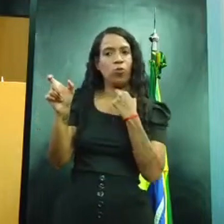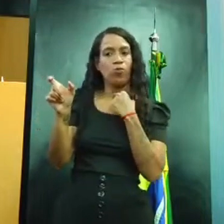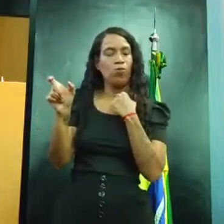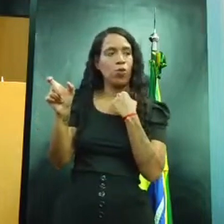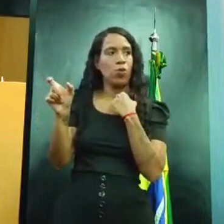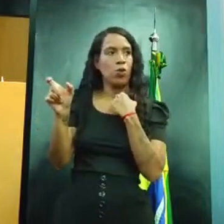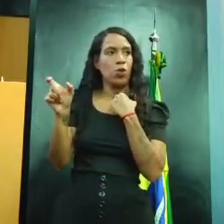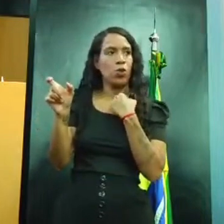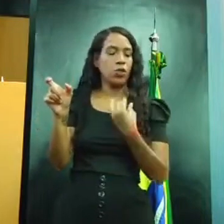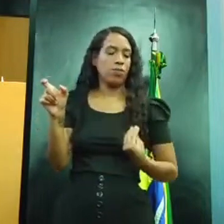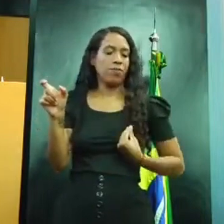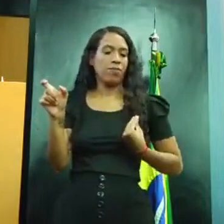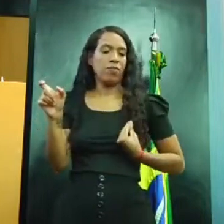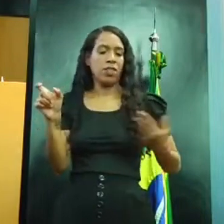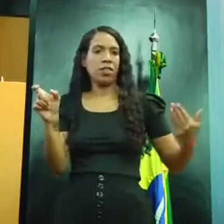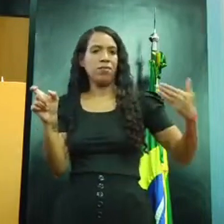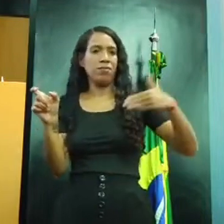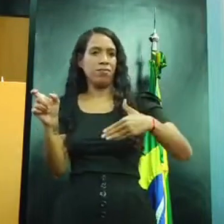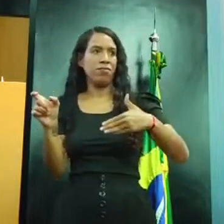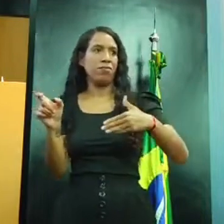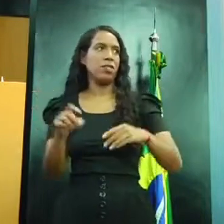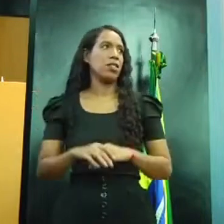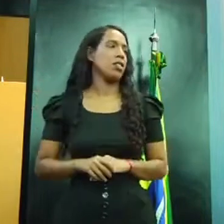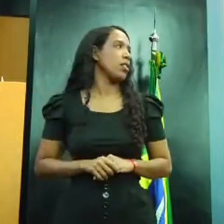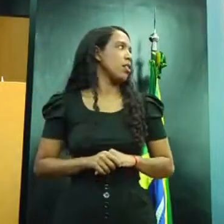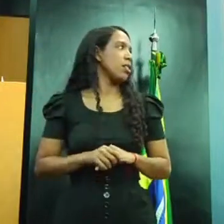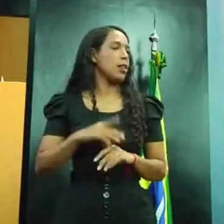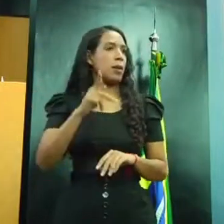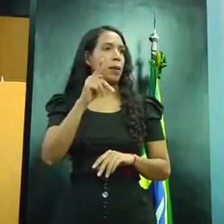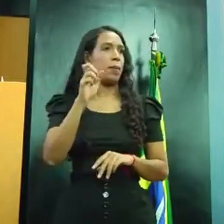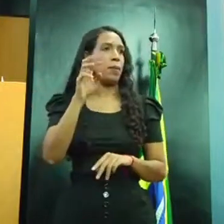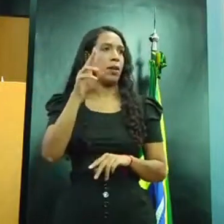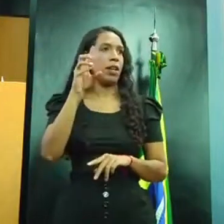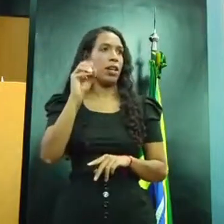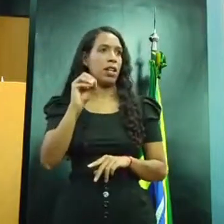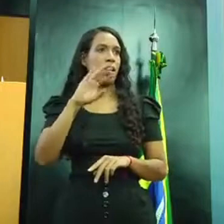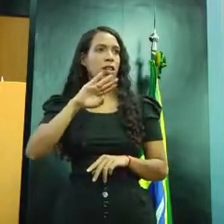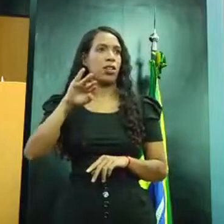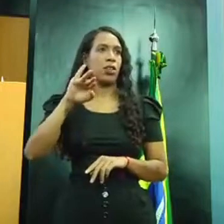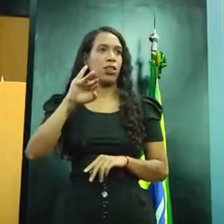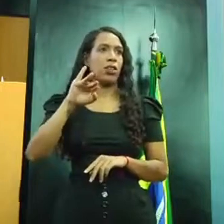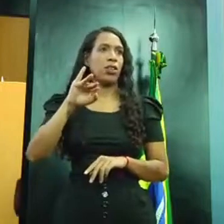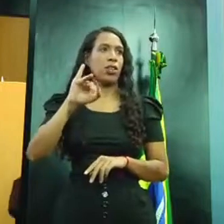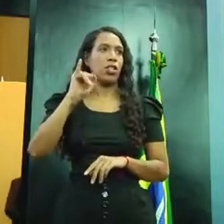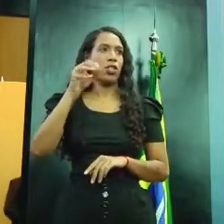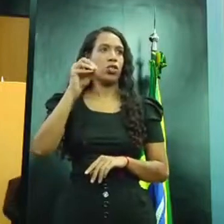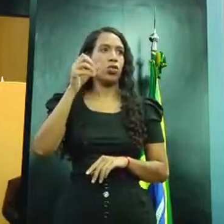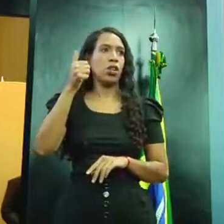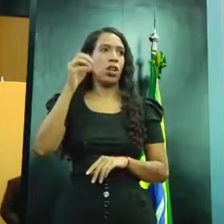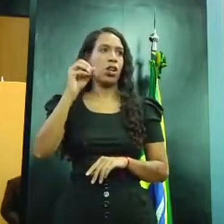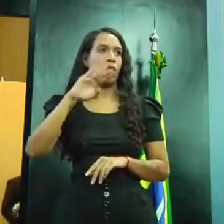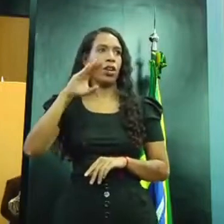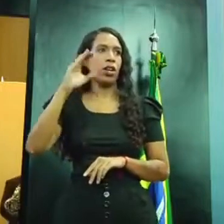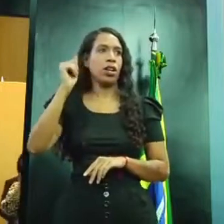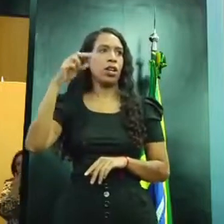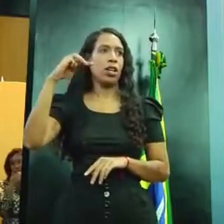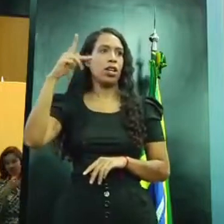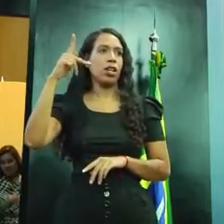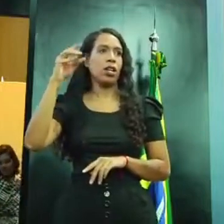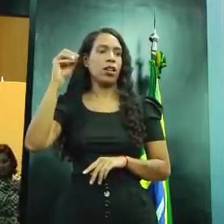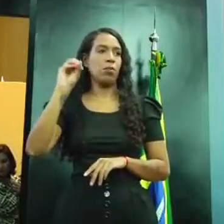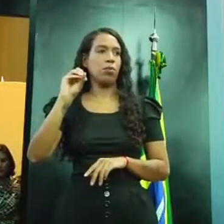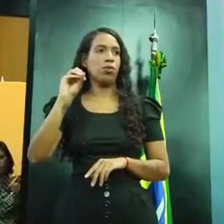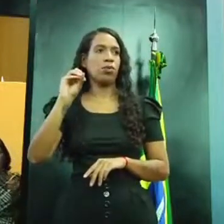pode estar conosco aqui. Pedro e João Campos. Tenham uma certeza, nós